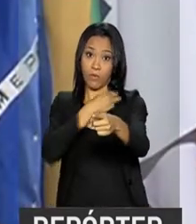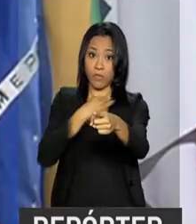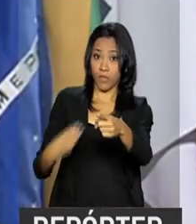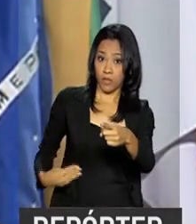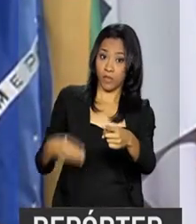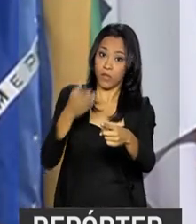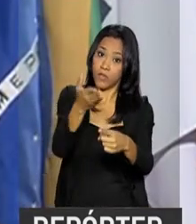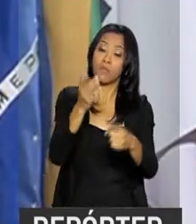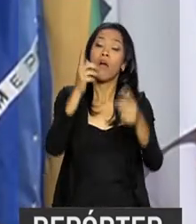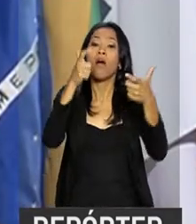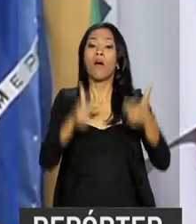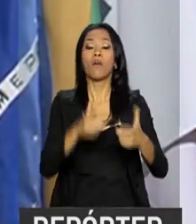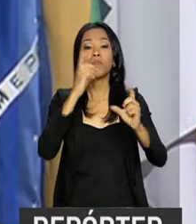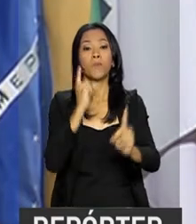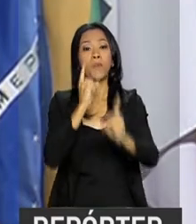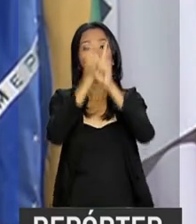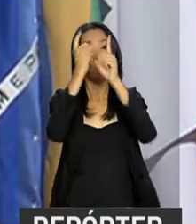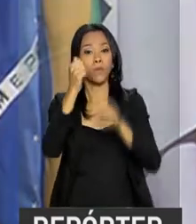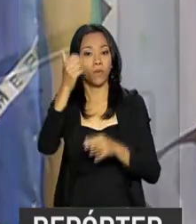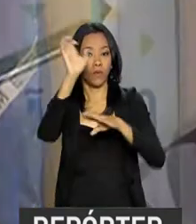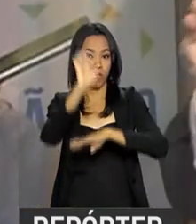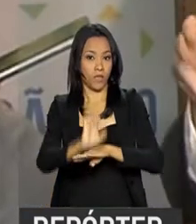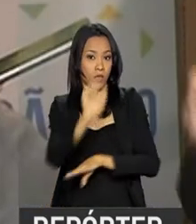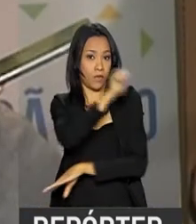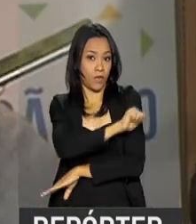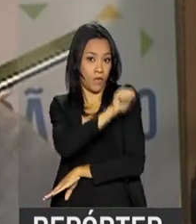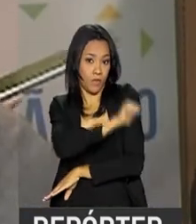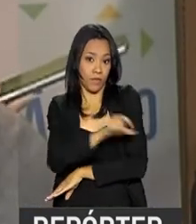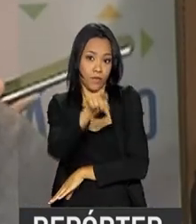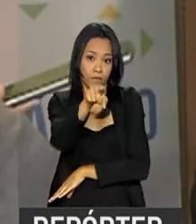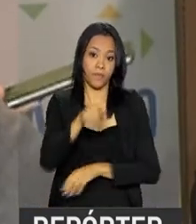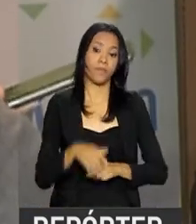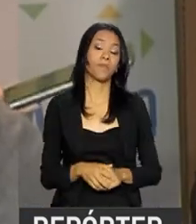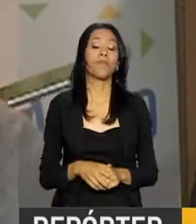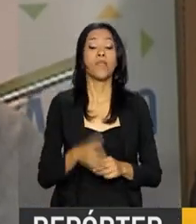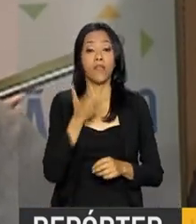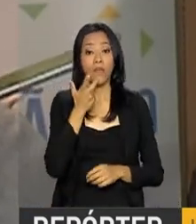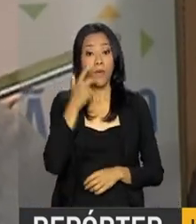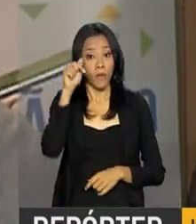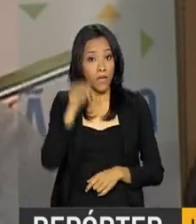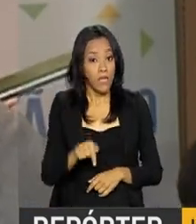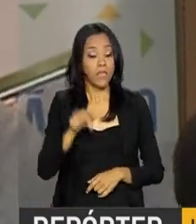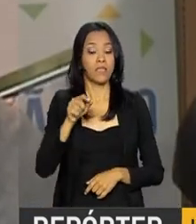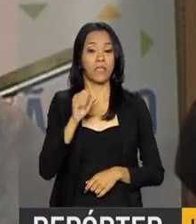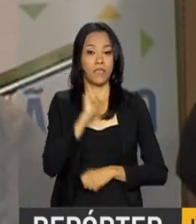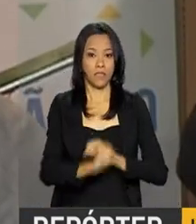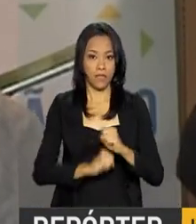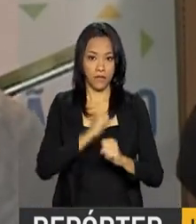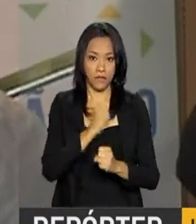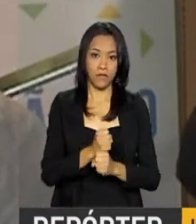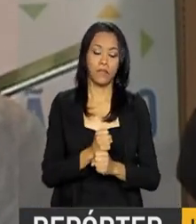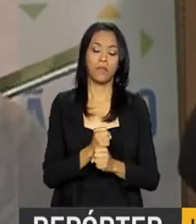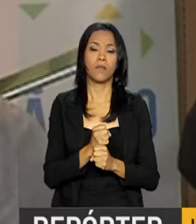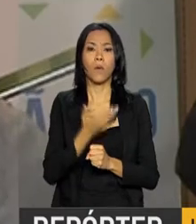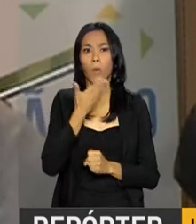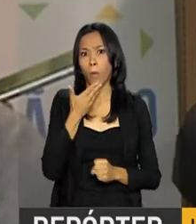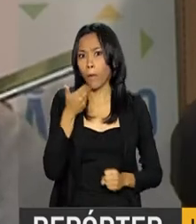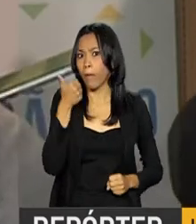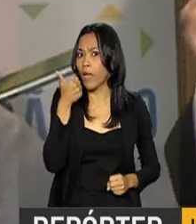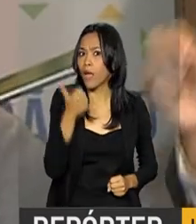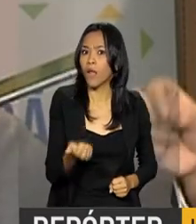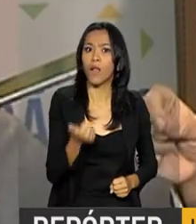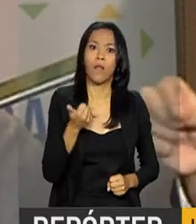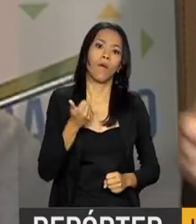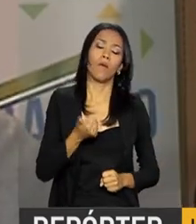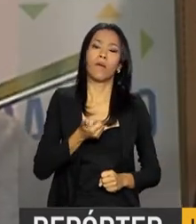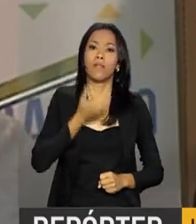em evento com economistas no rio de janeiro nós já devemos ter esse ano inclusive um menor o melhor natal